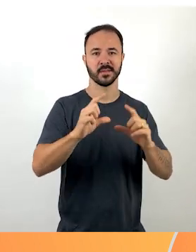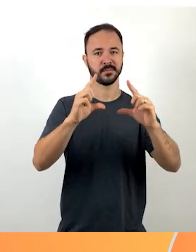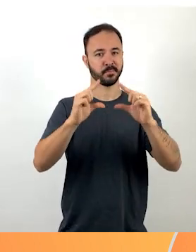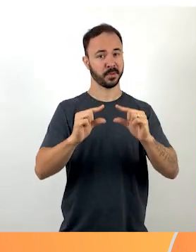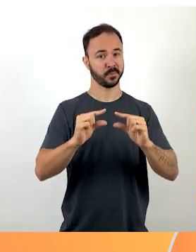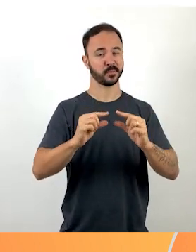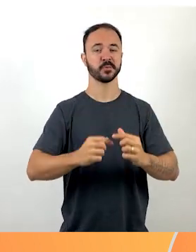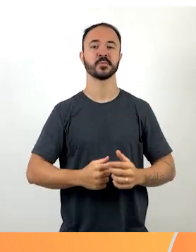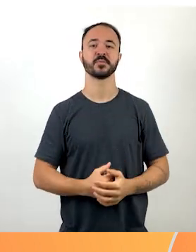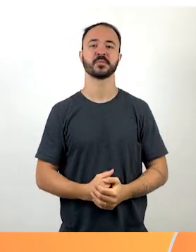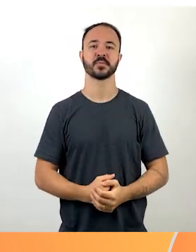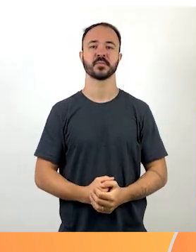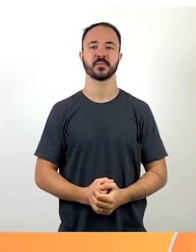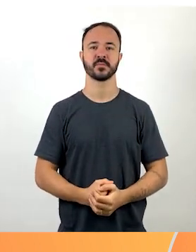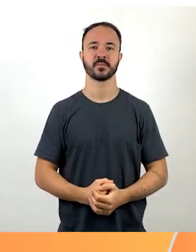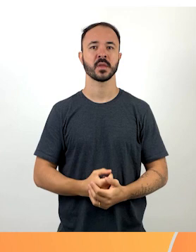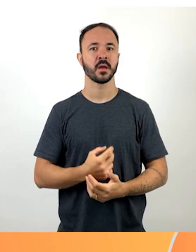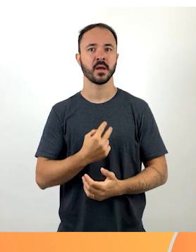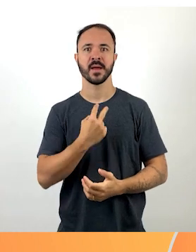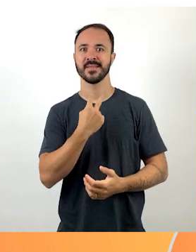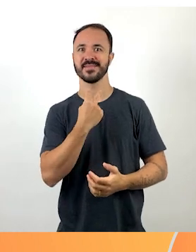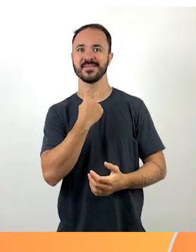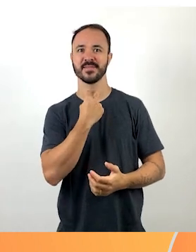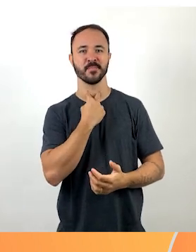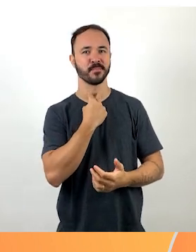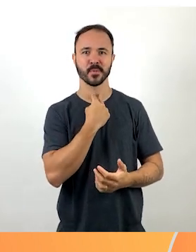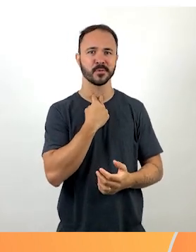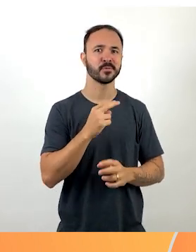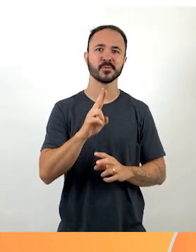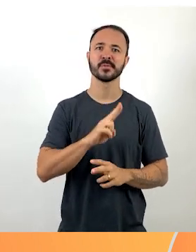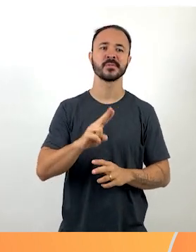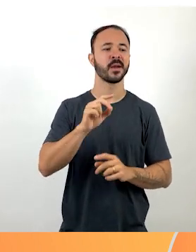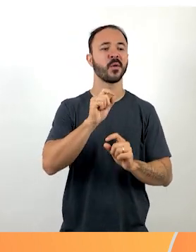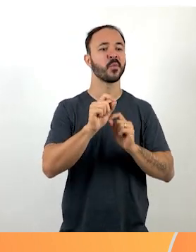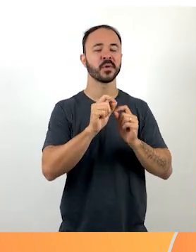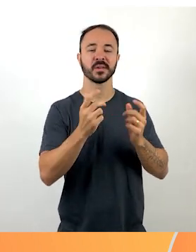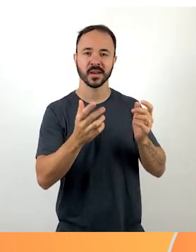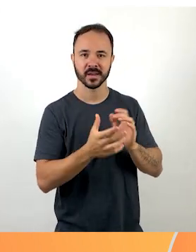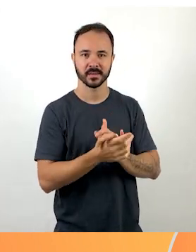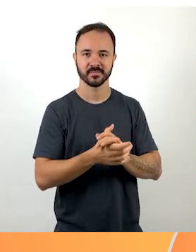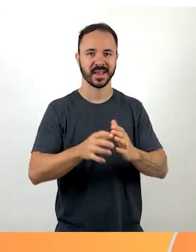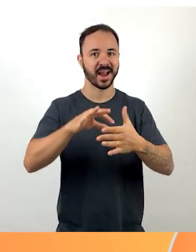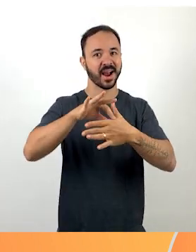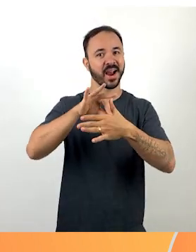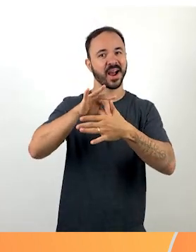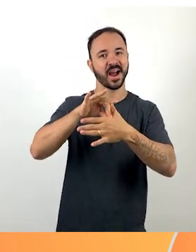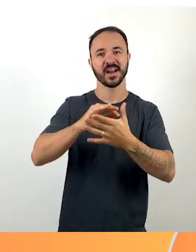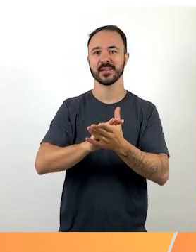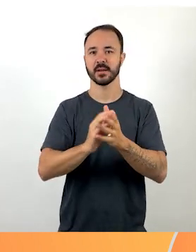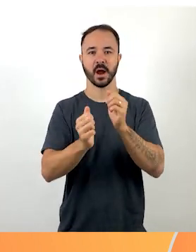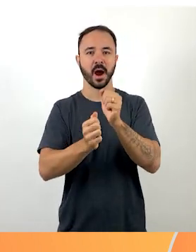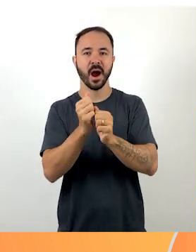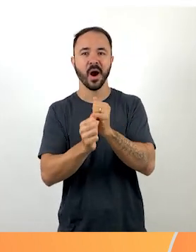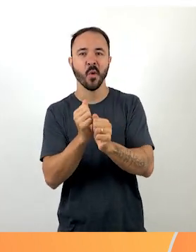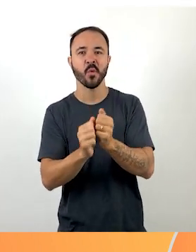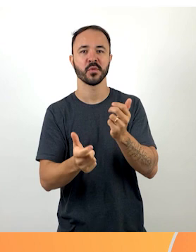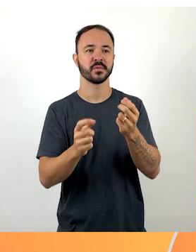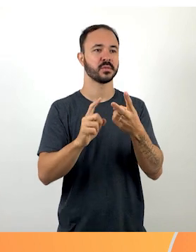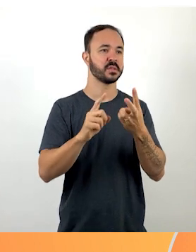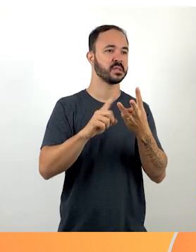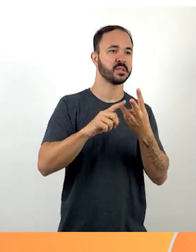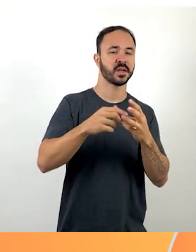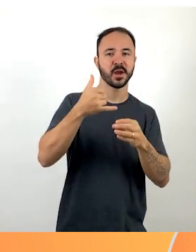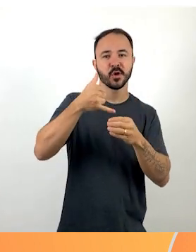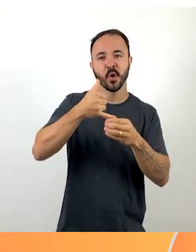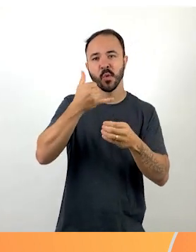menor concentração. Não pode utilizar de jeito nenhum em uma composteira carnes, arroz, líquidos